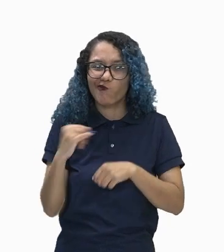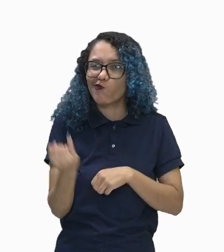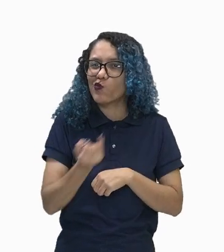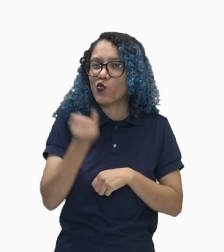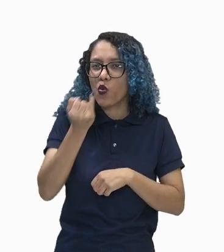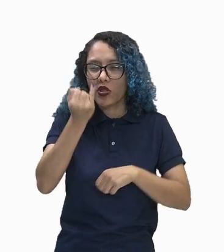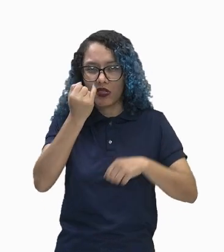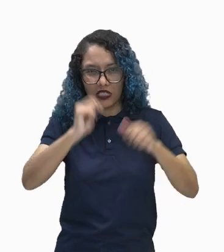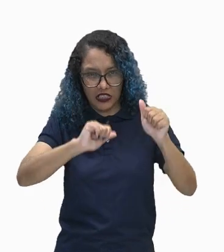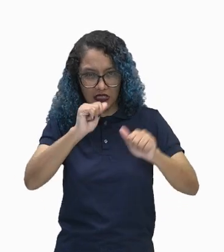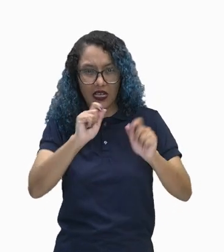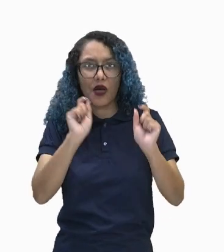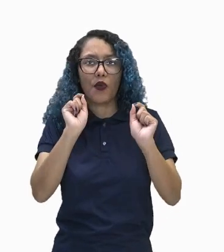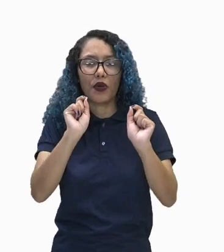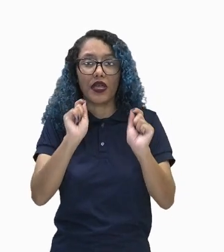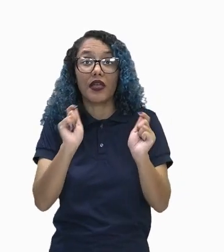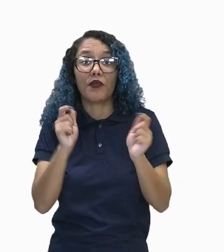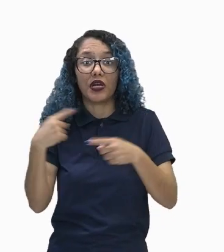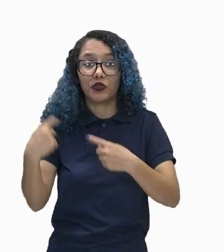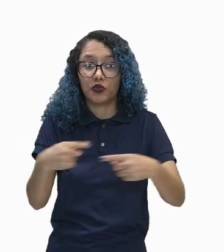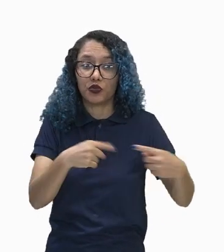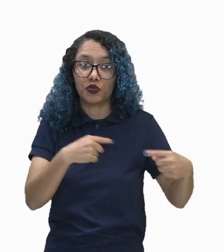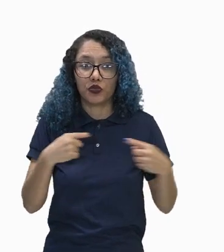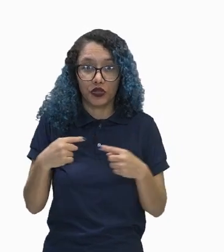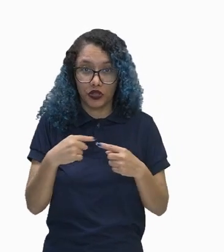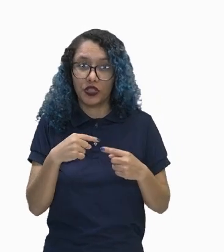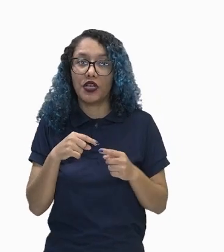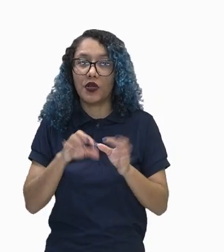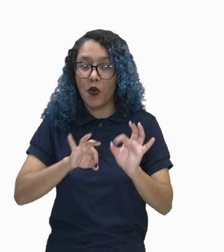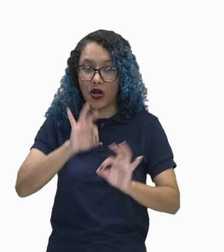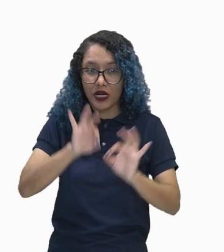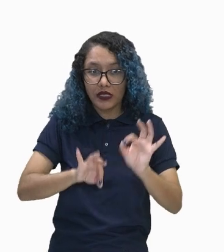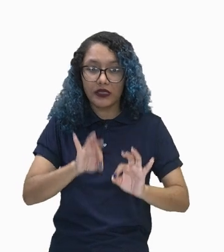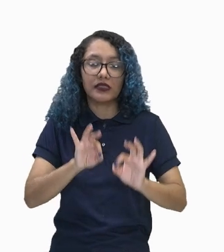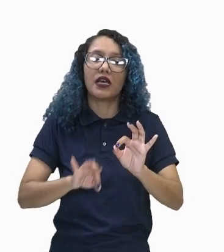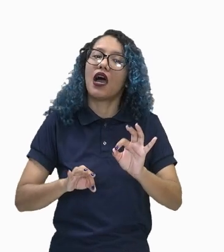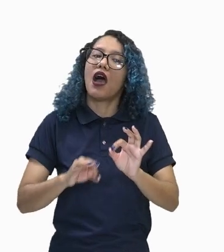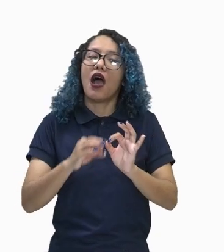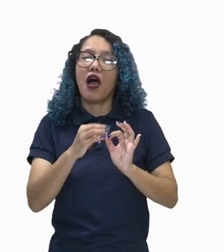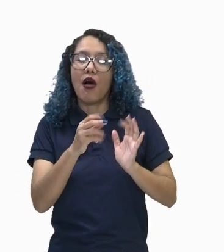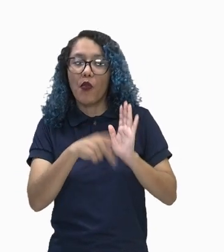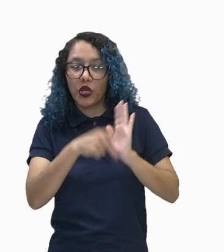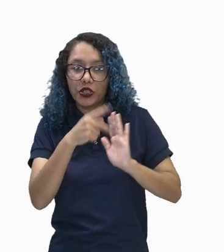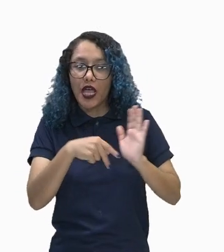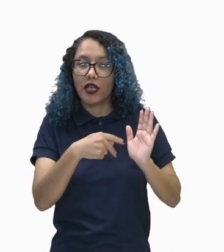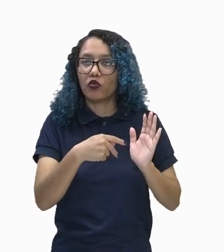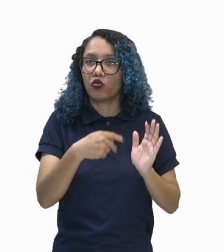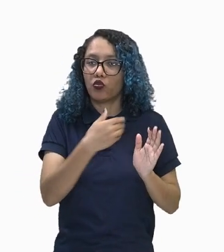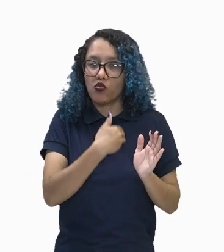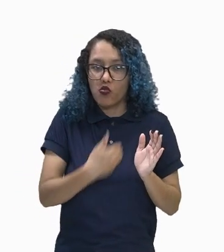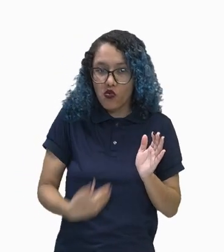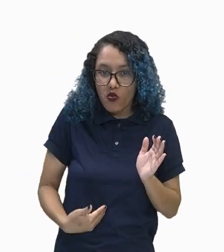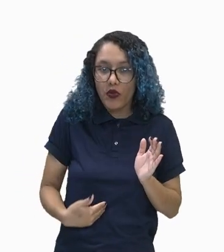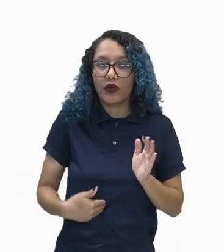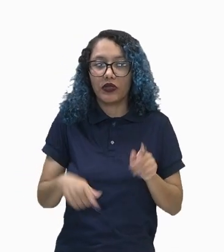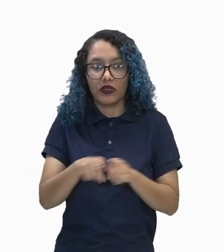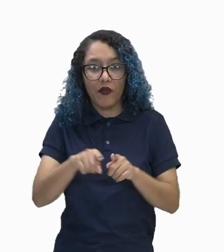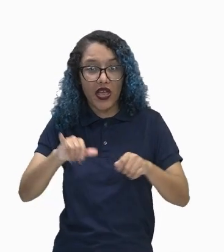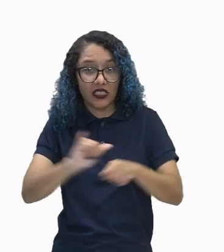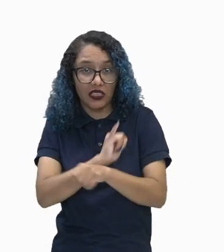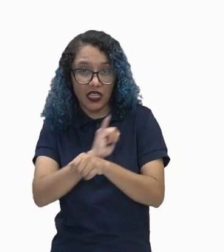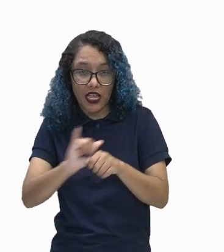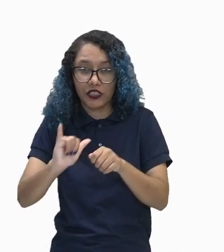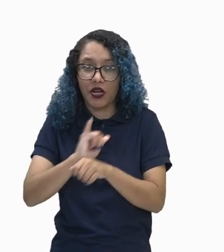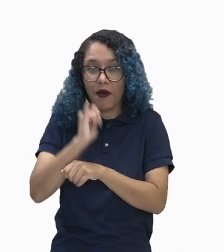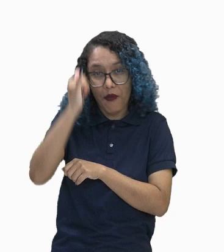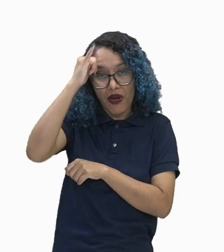orientar políticas públicas e estratégias de prevenção. Nós vamos ver